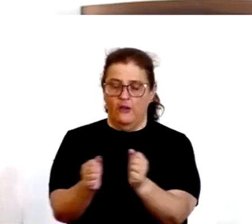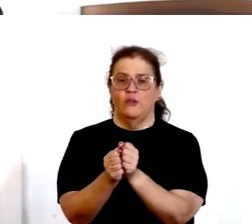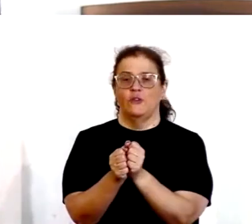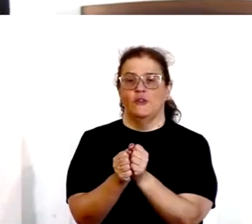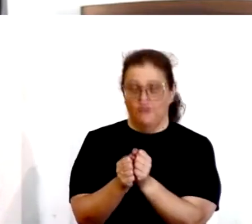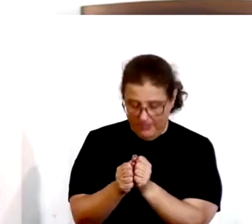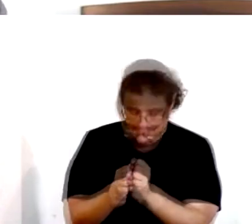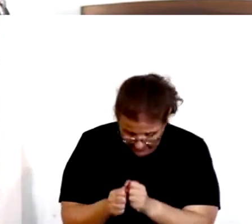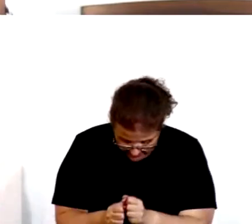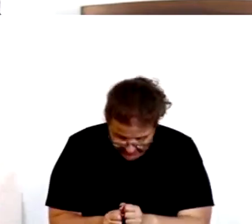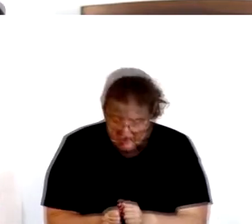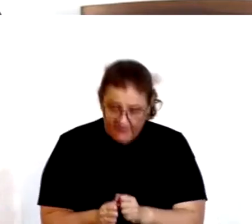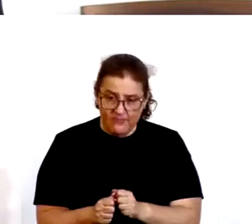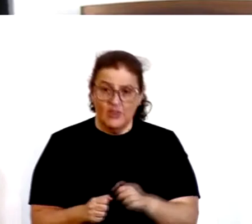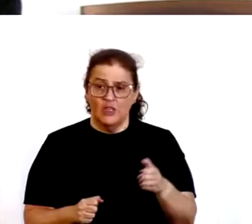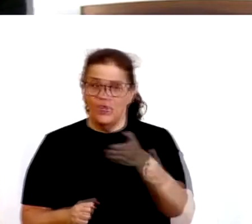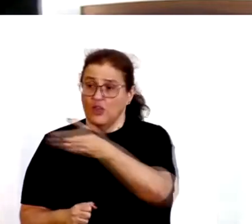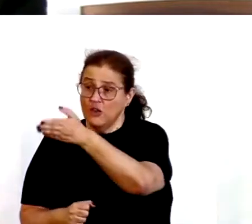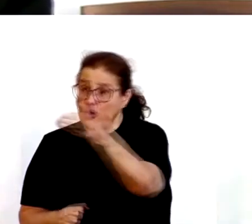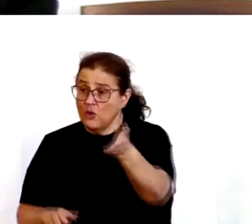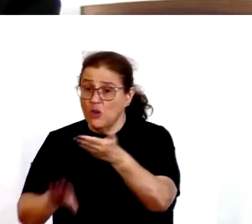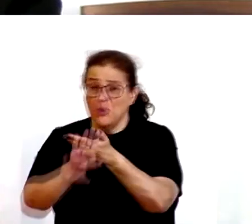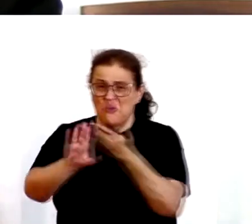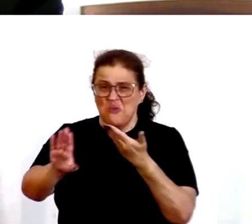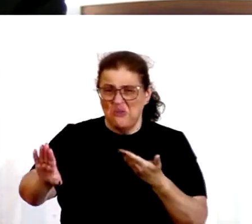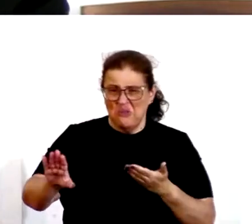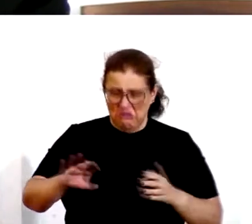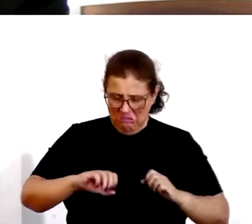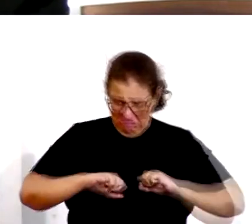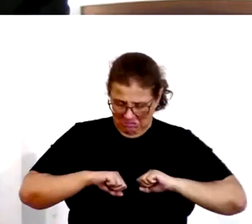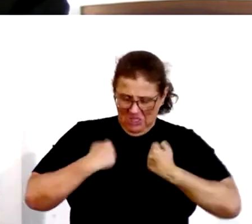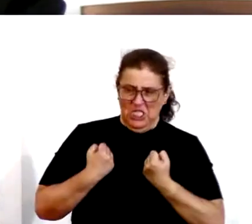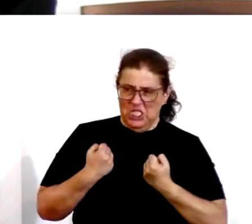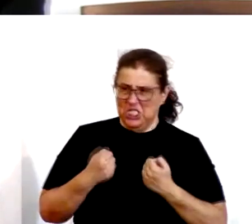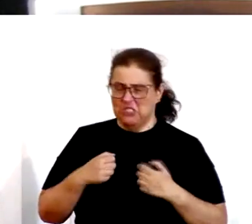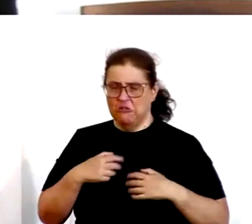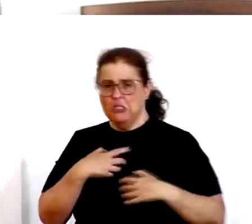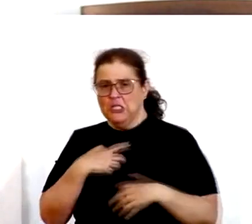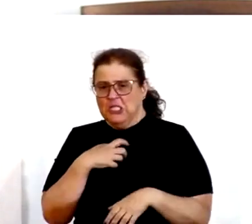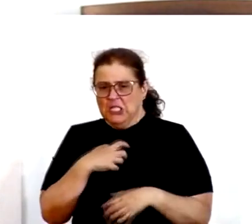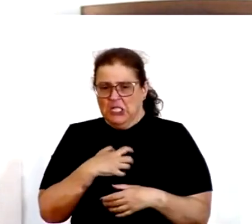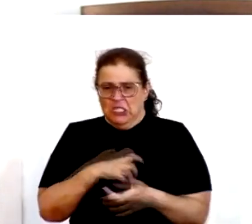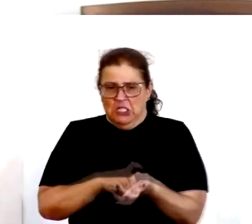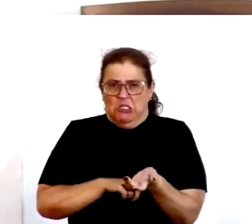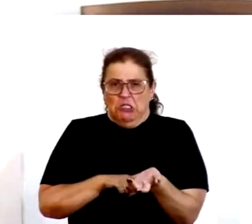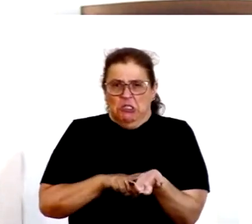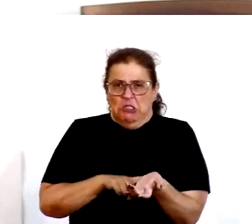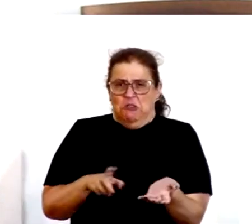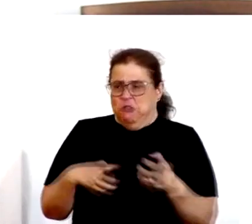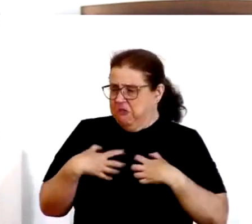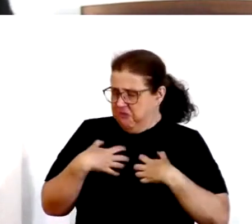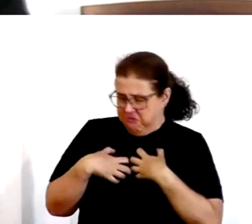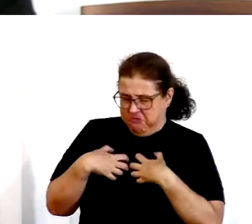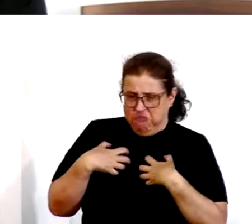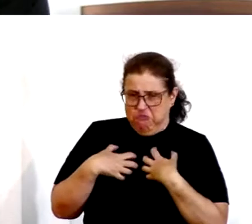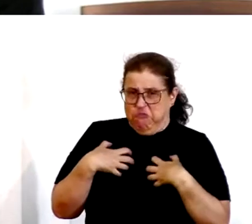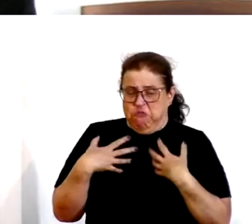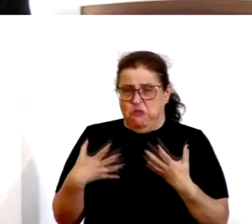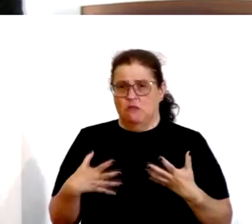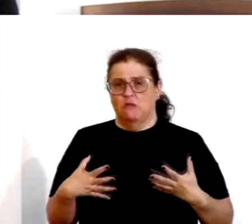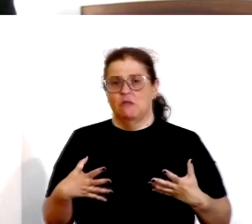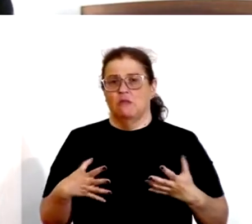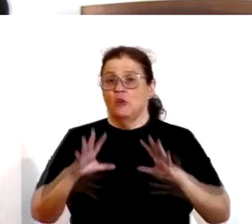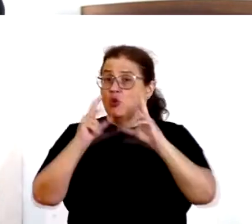dizer, longe de vós toda amargura e cólera, ira e gritaria e blasfêmias, e bem assim toda a